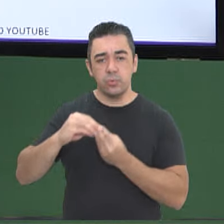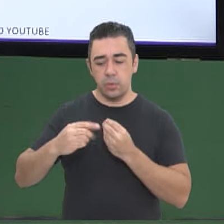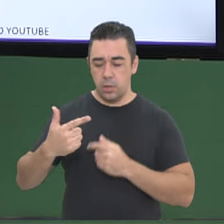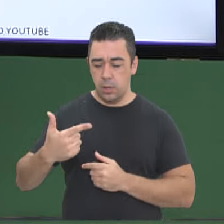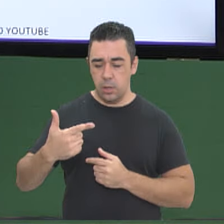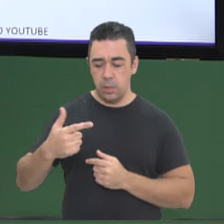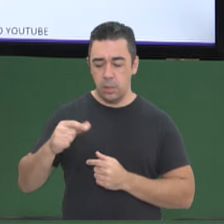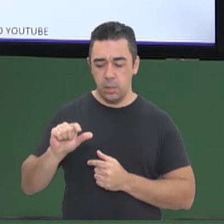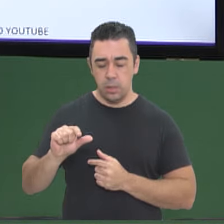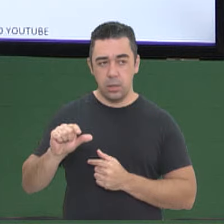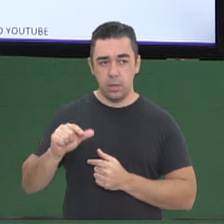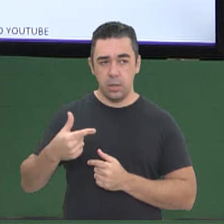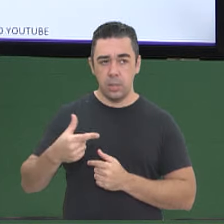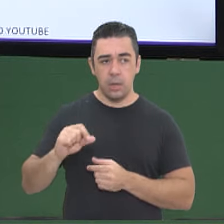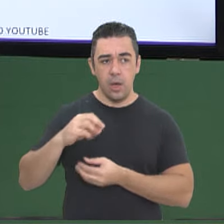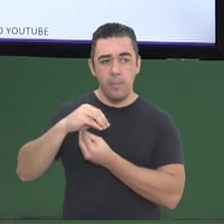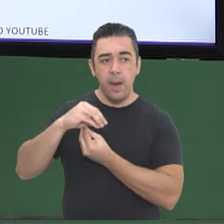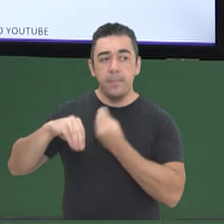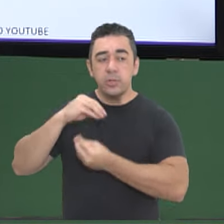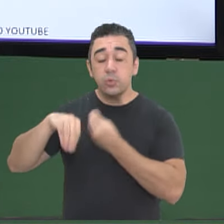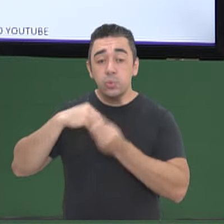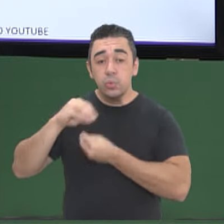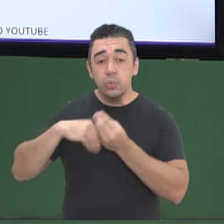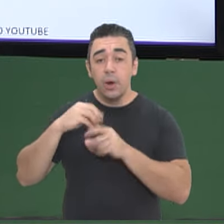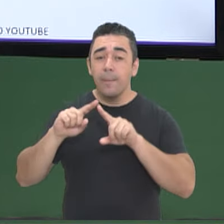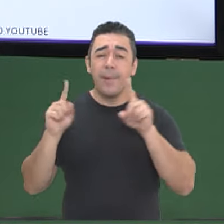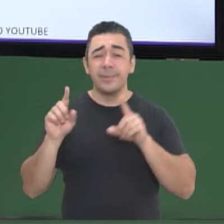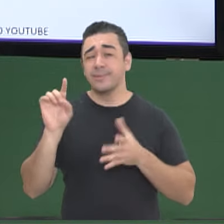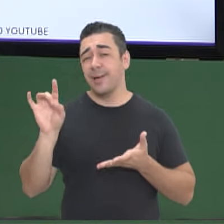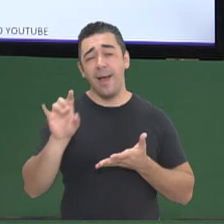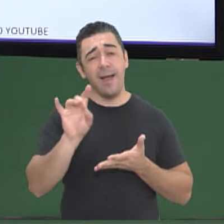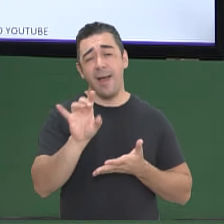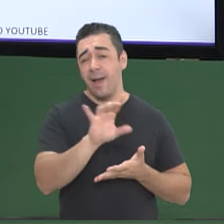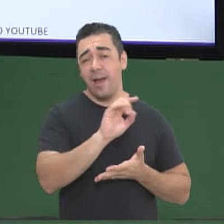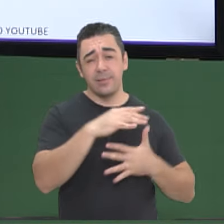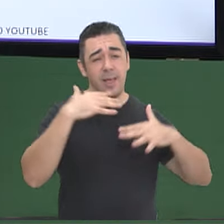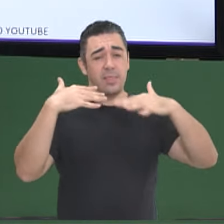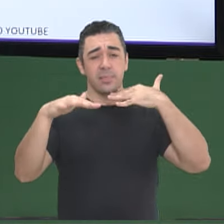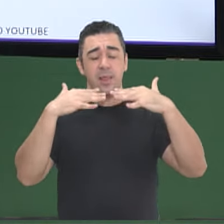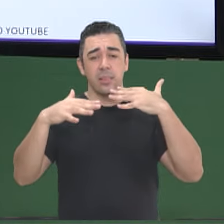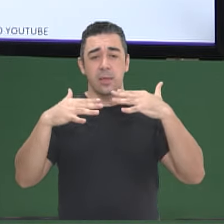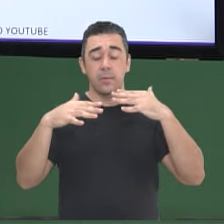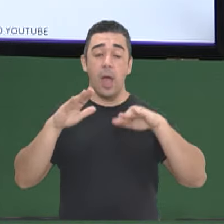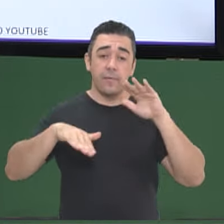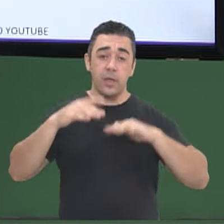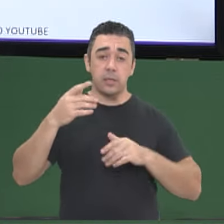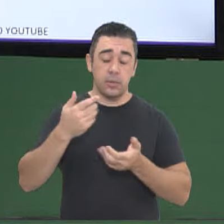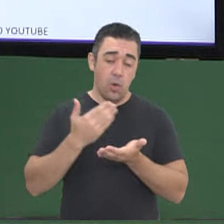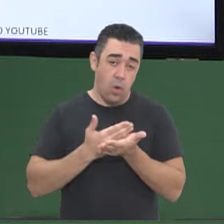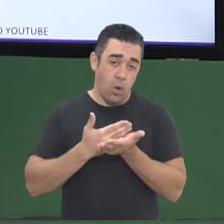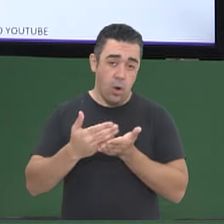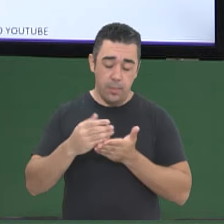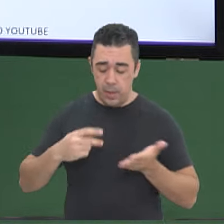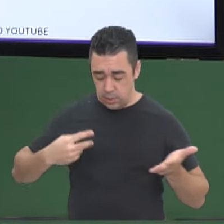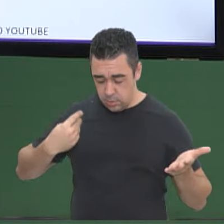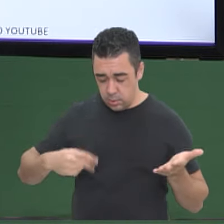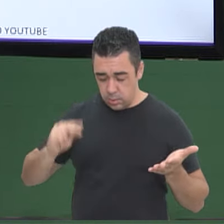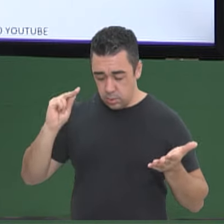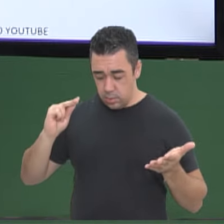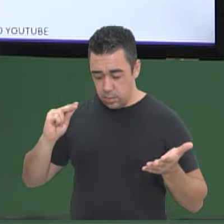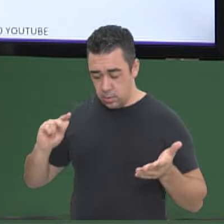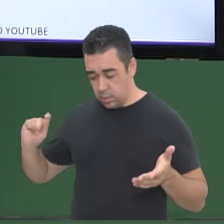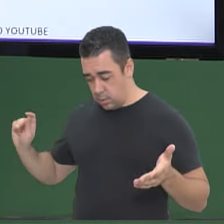caneta com clássica, né? Mas isso vai muito do atleta. Tem pessoas que precisam iniciar com uma forma mais simples, com